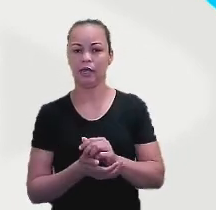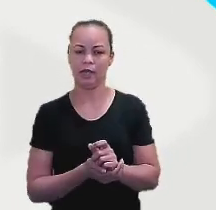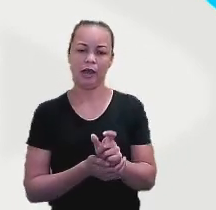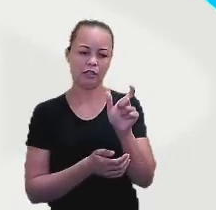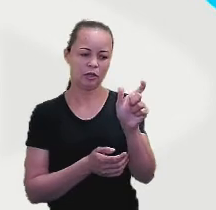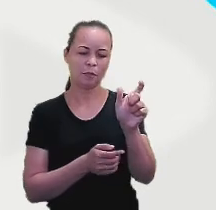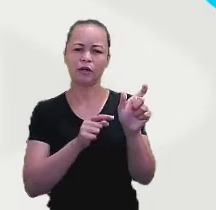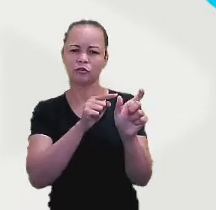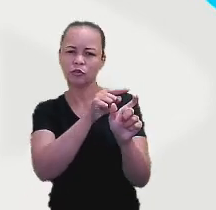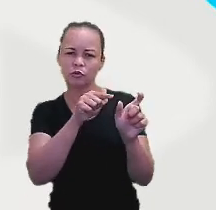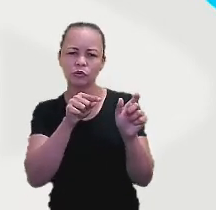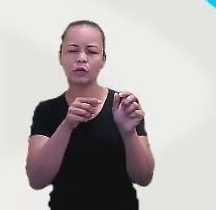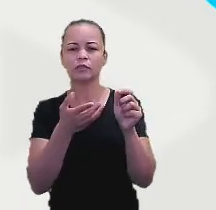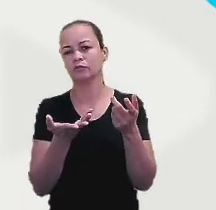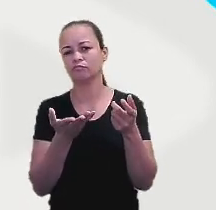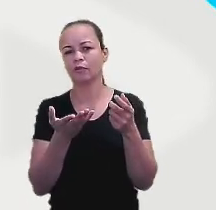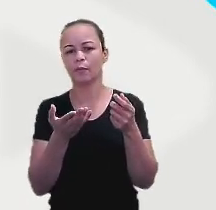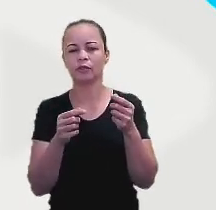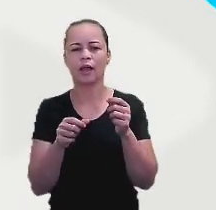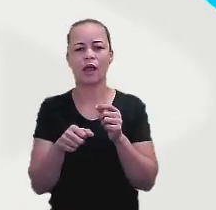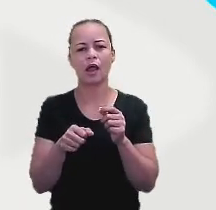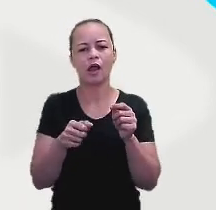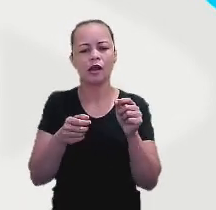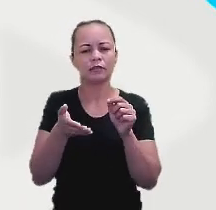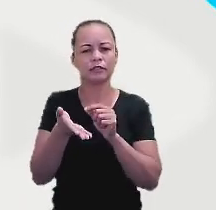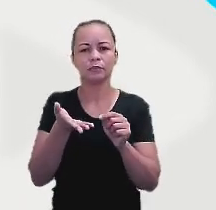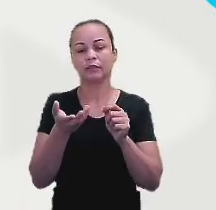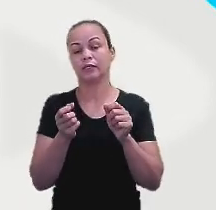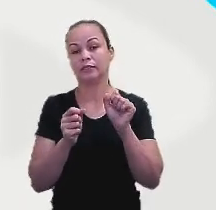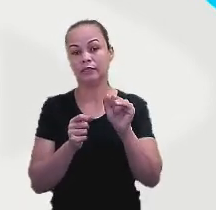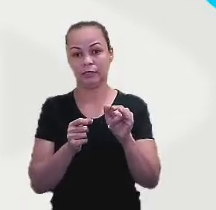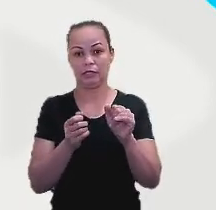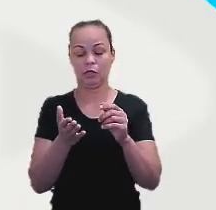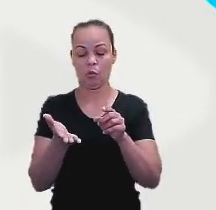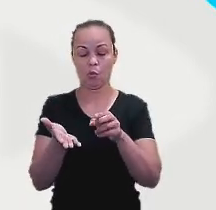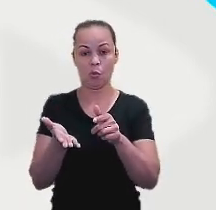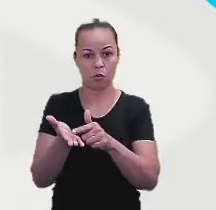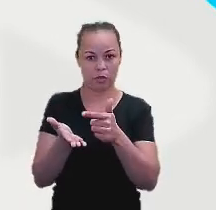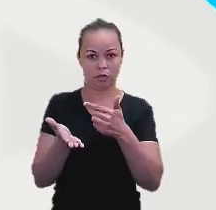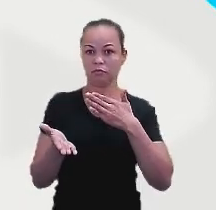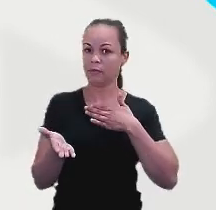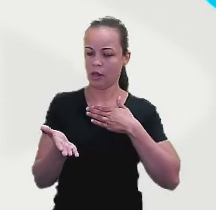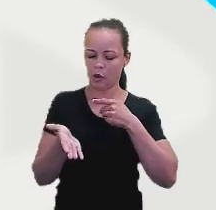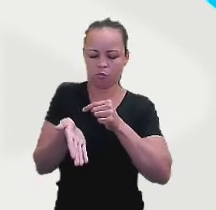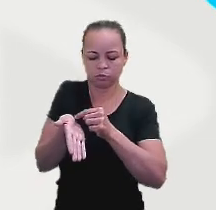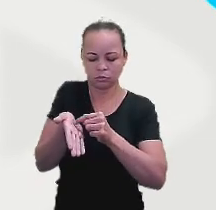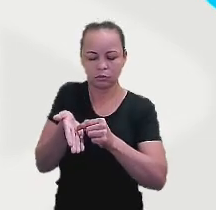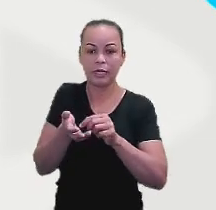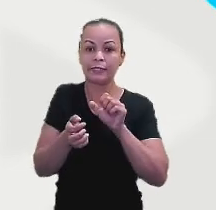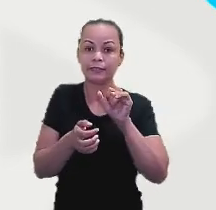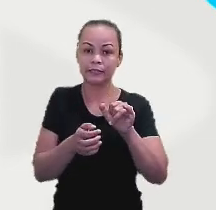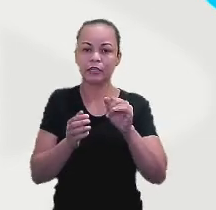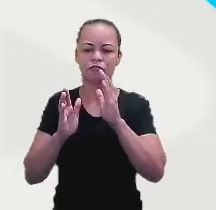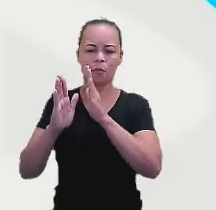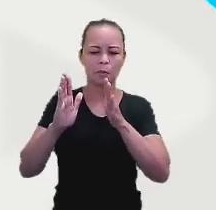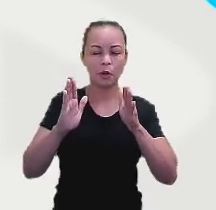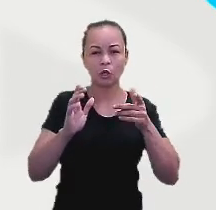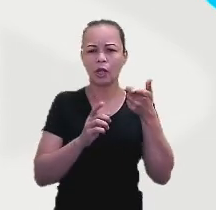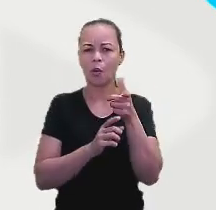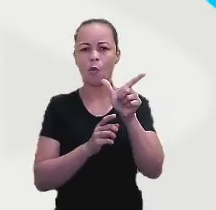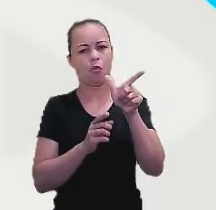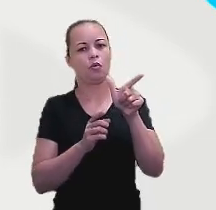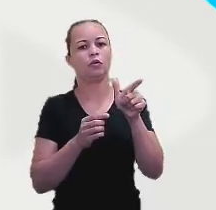né? Se o livro for emprestado da biblioteca, a gente pode anotar essa palavrinha no caderno e procurar o